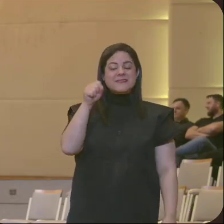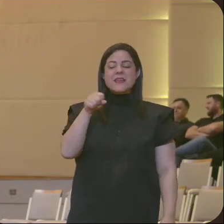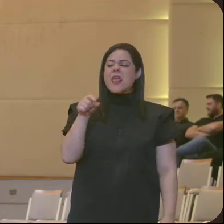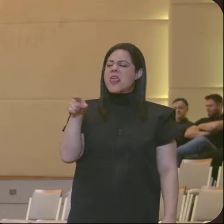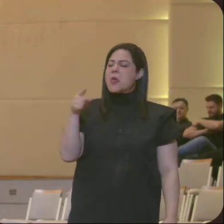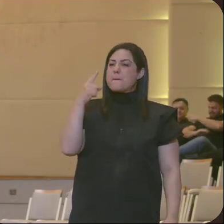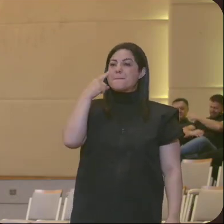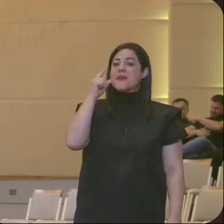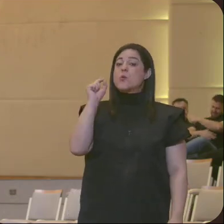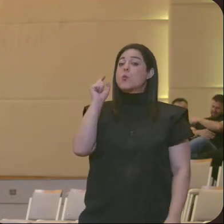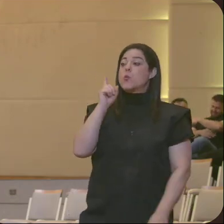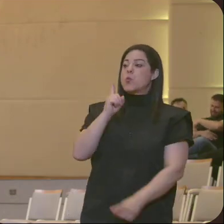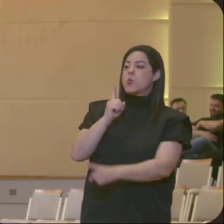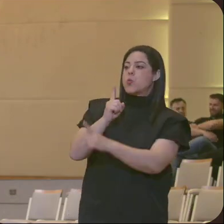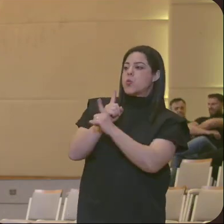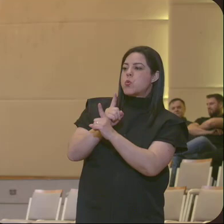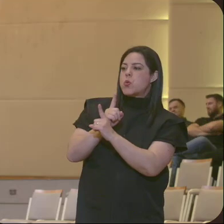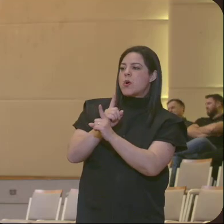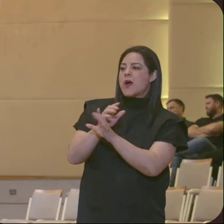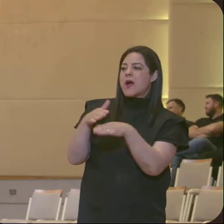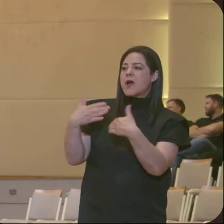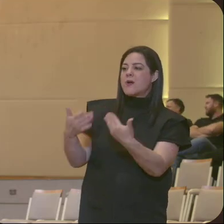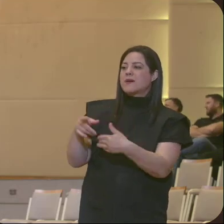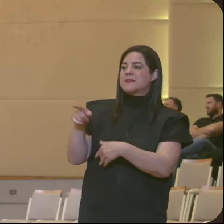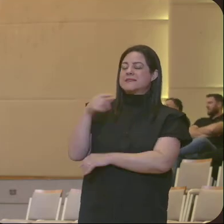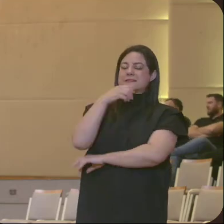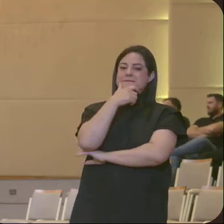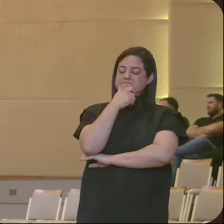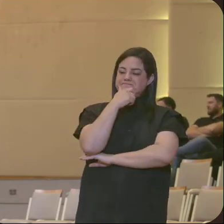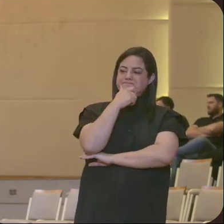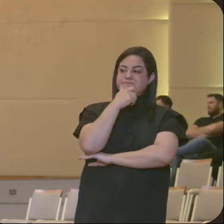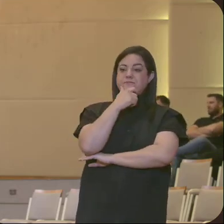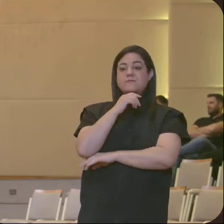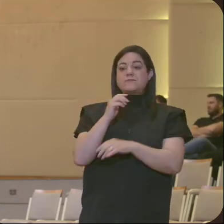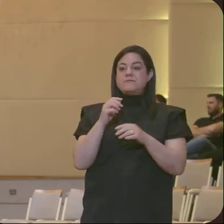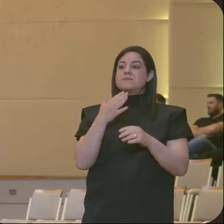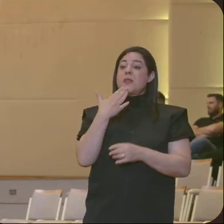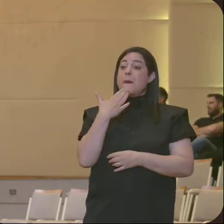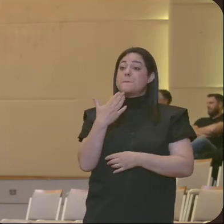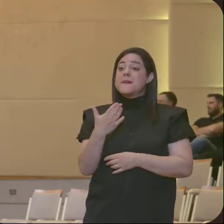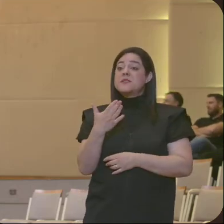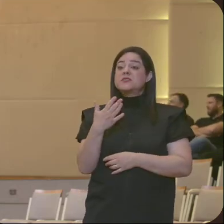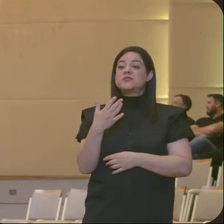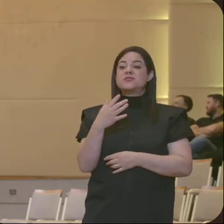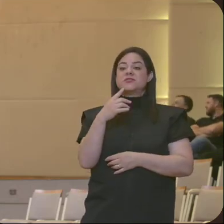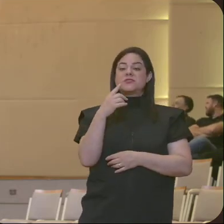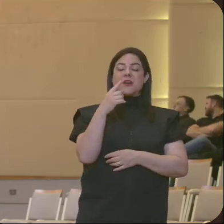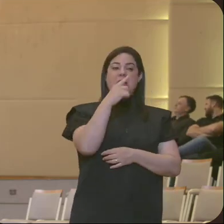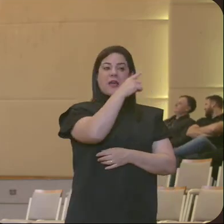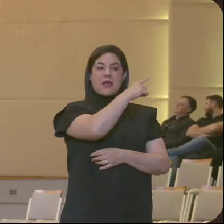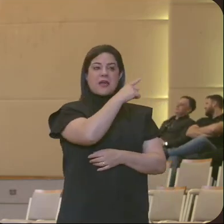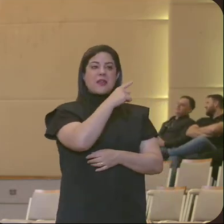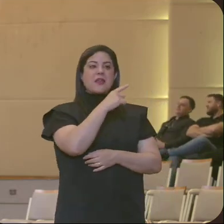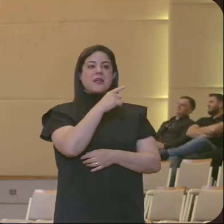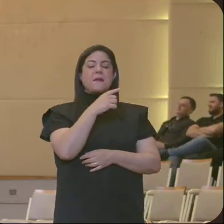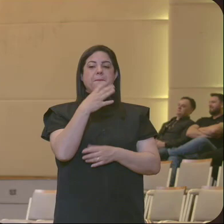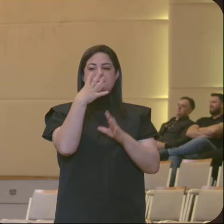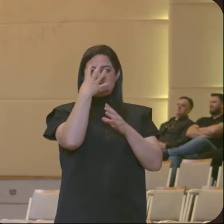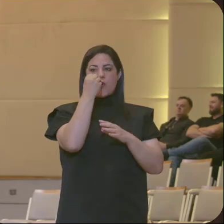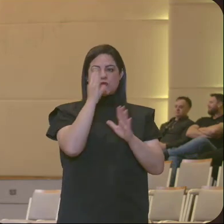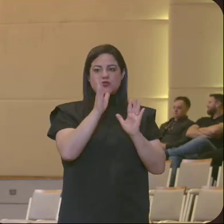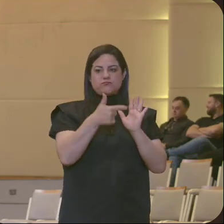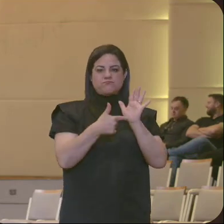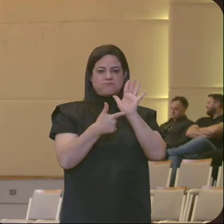o que eu vou encontrar lá quando eu ver o irmão Rogério? Eu pedi até para o pessoal ali da comunicação, pedi para eles separarem, eu mandei uma foto